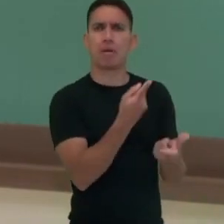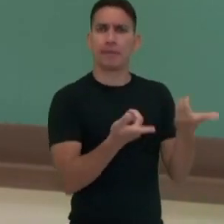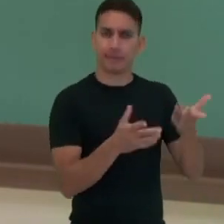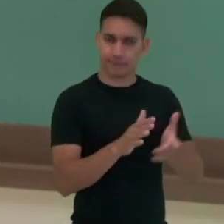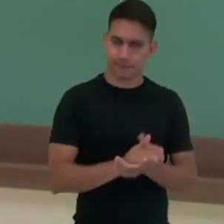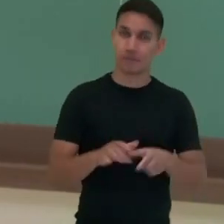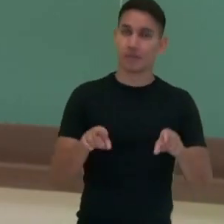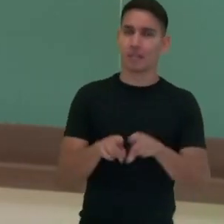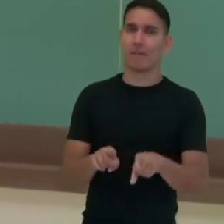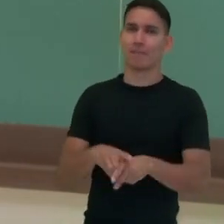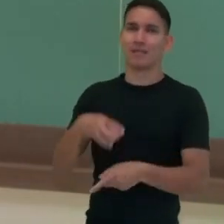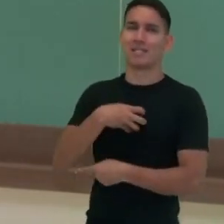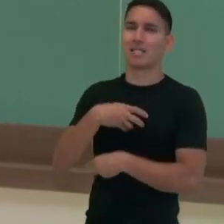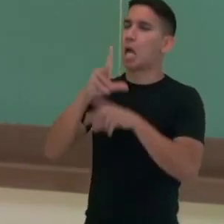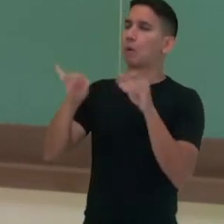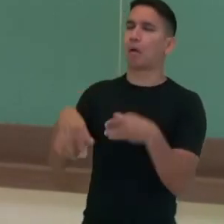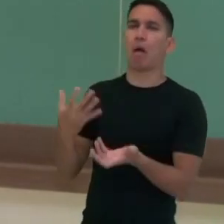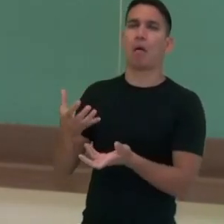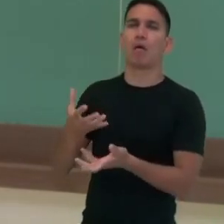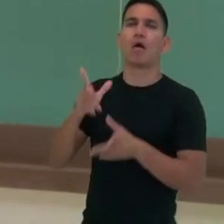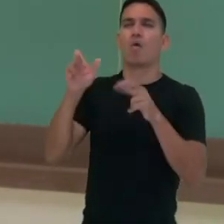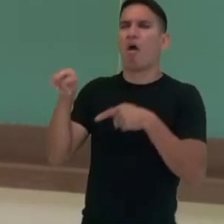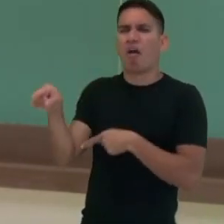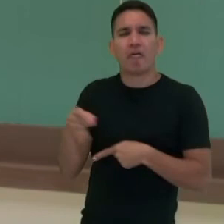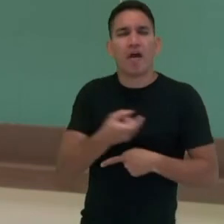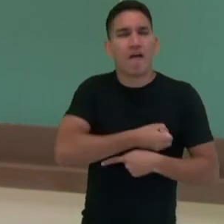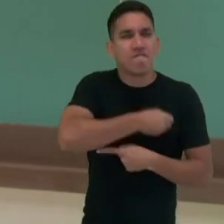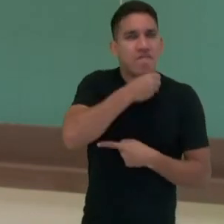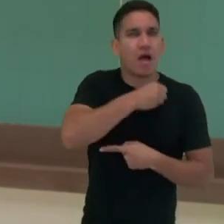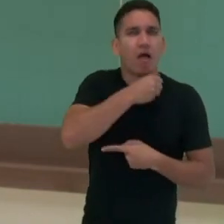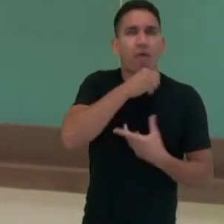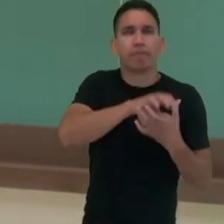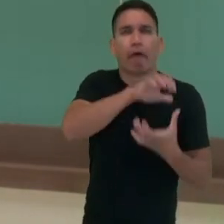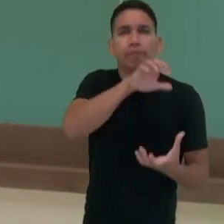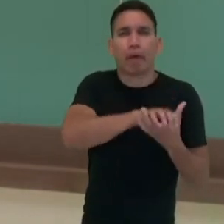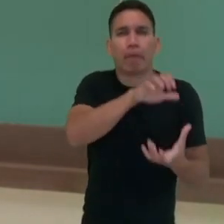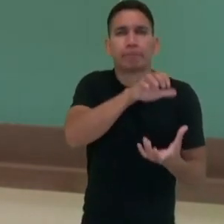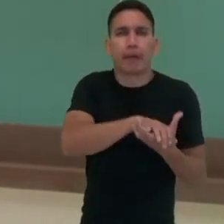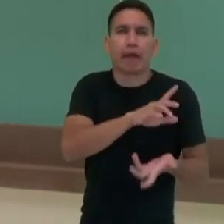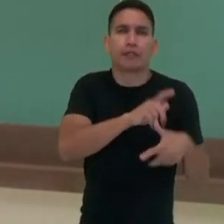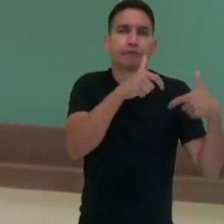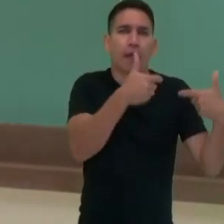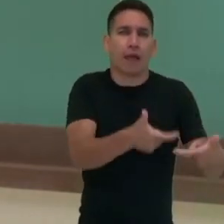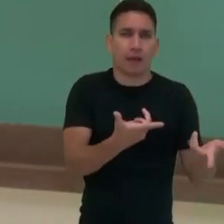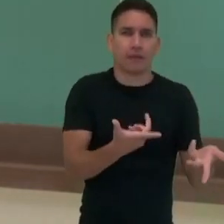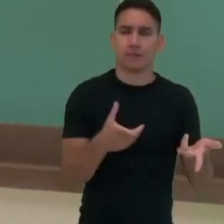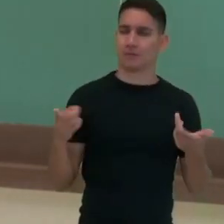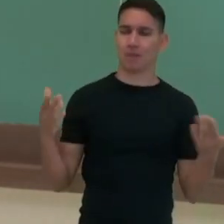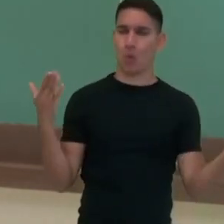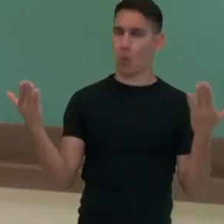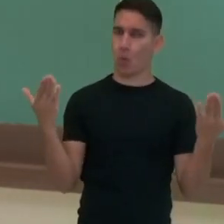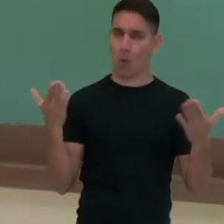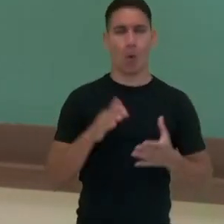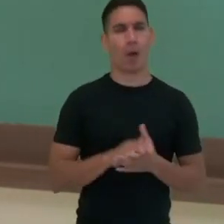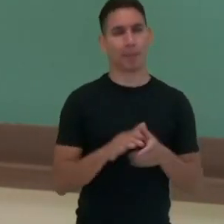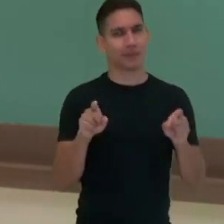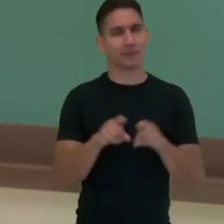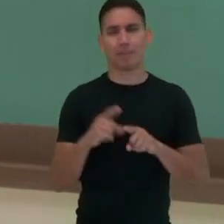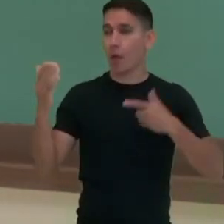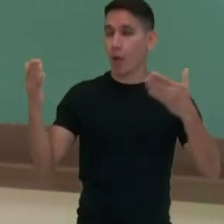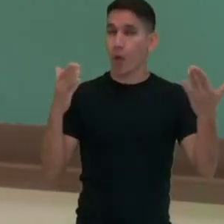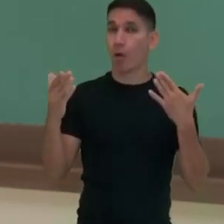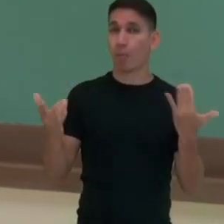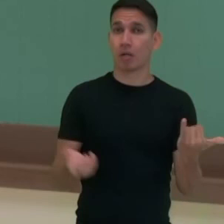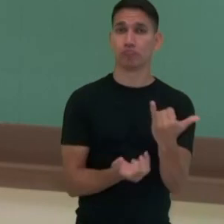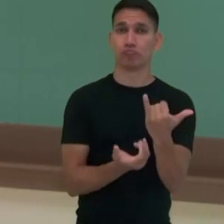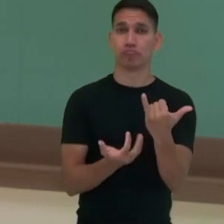Se traqueando que nem velha coroca, né? Então, comparação com velha coroca. Comparação ali com a